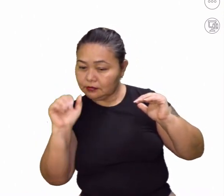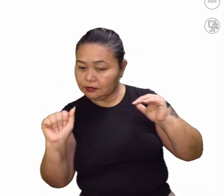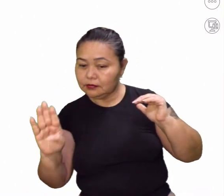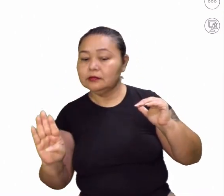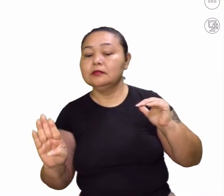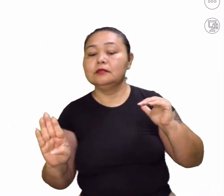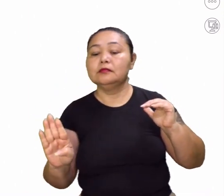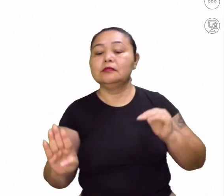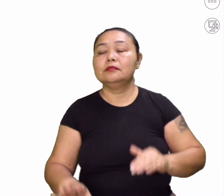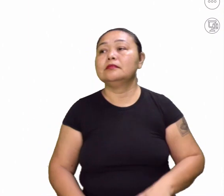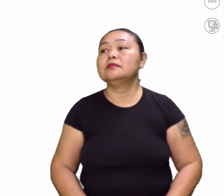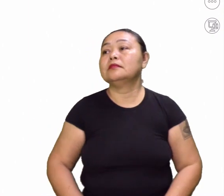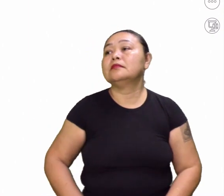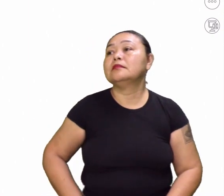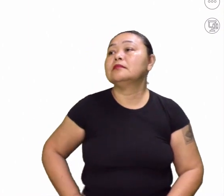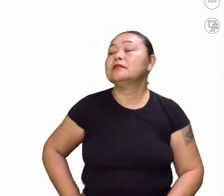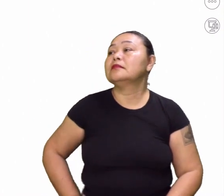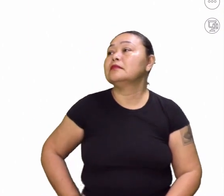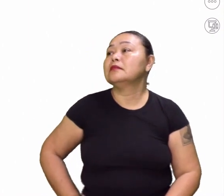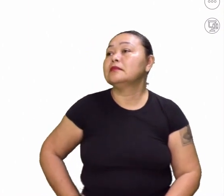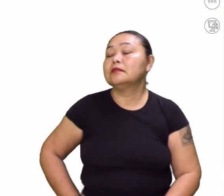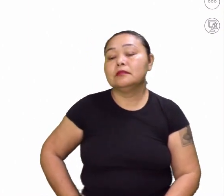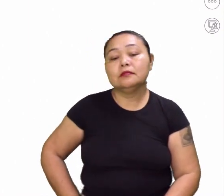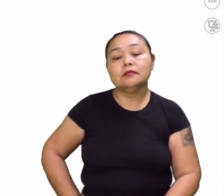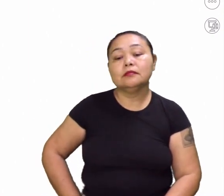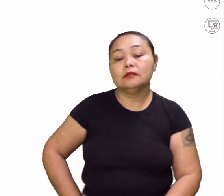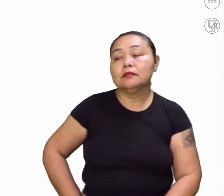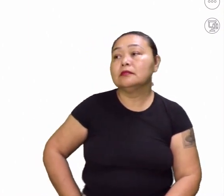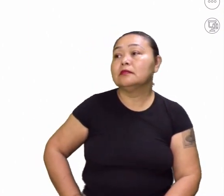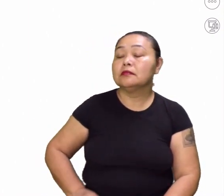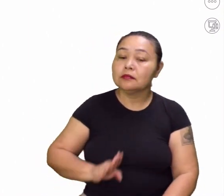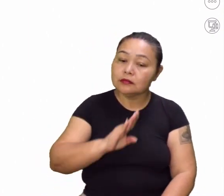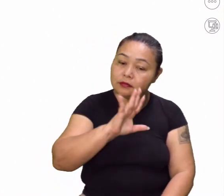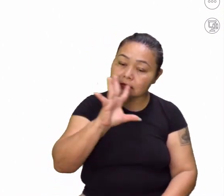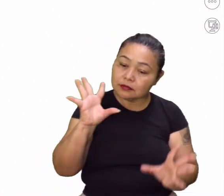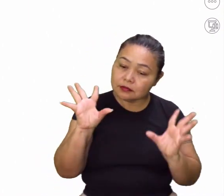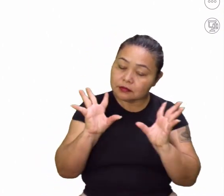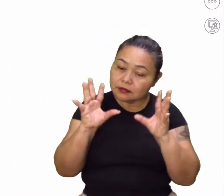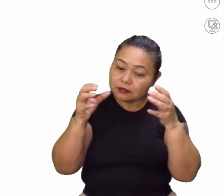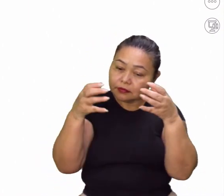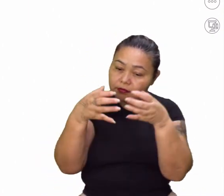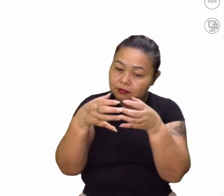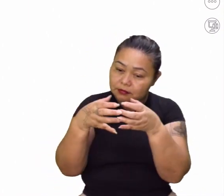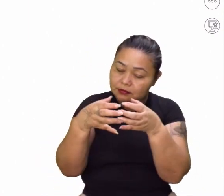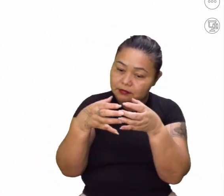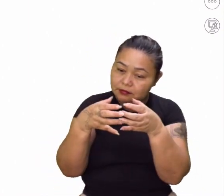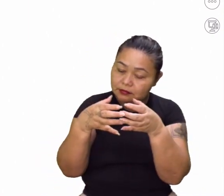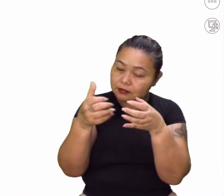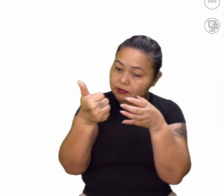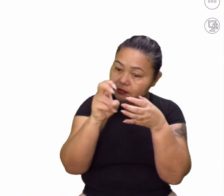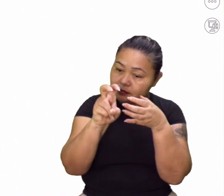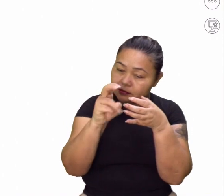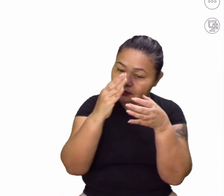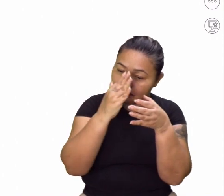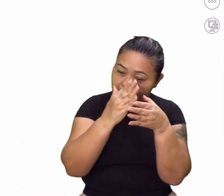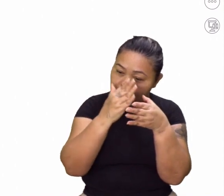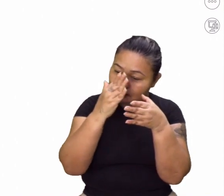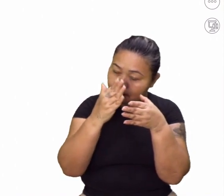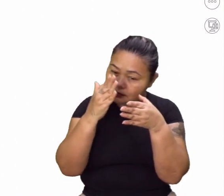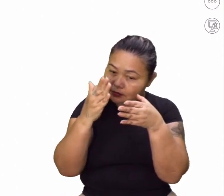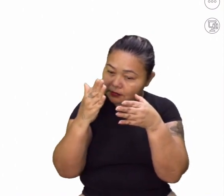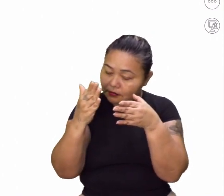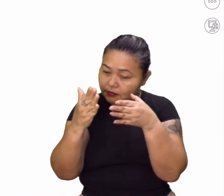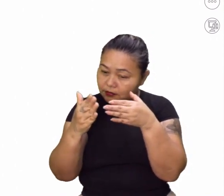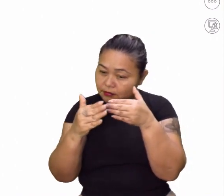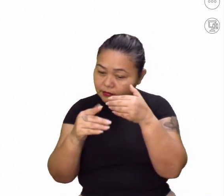até chegar no próximo fuso horário. Ou seja, esse conjunto dessas 15 em 15 vai